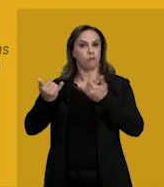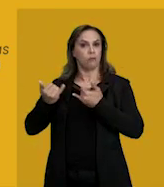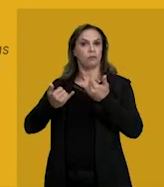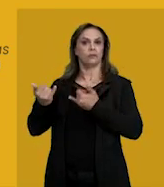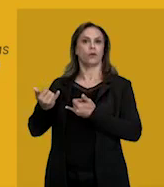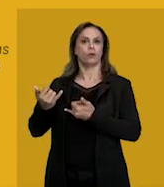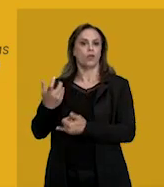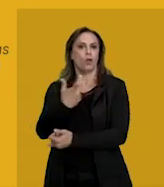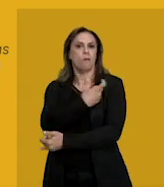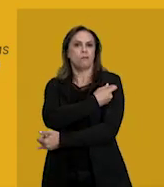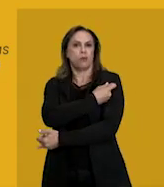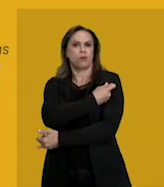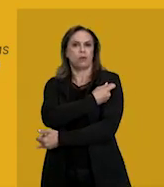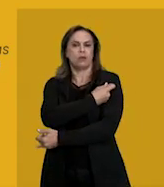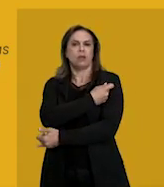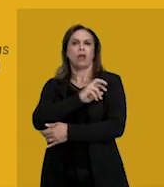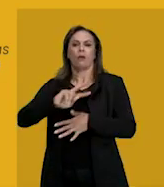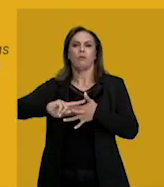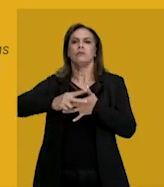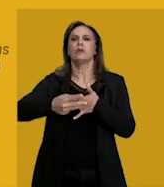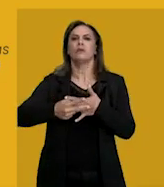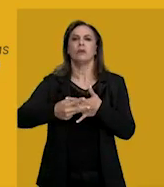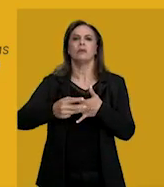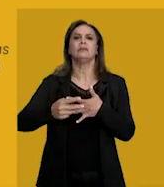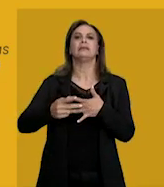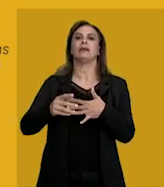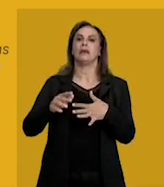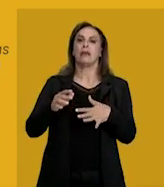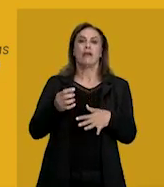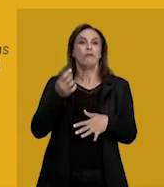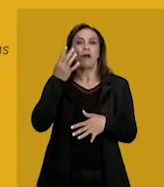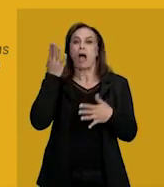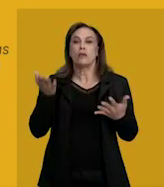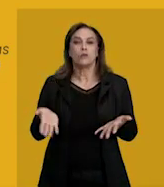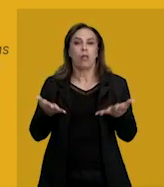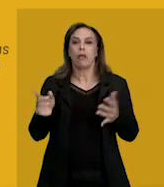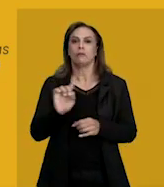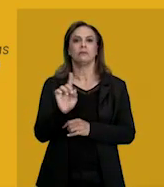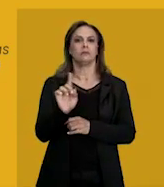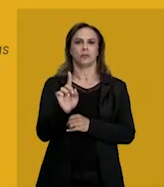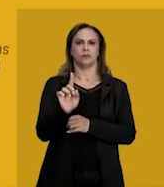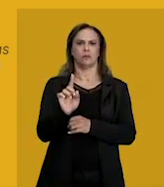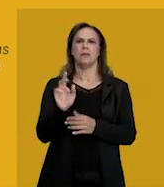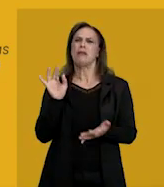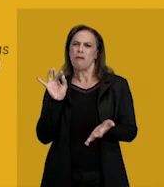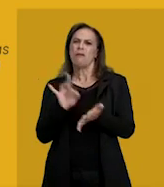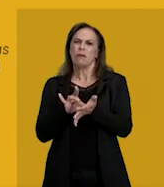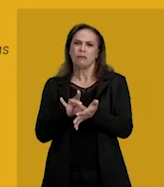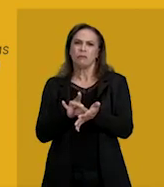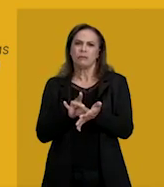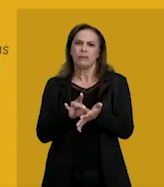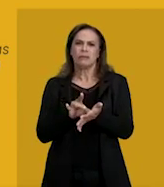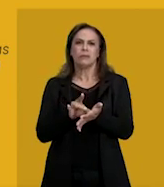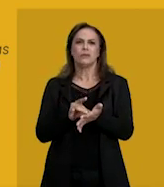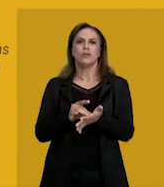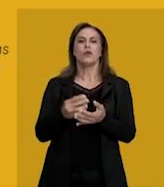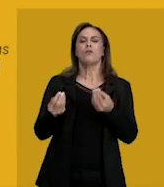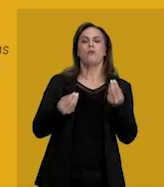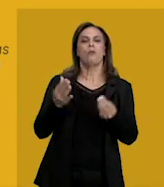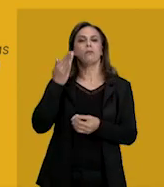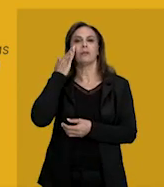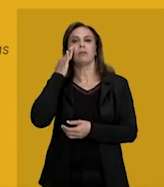Mas será que as vacinas causam mesmo esta quantidade de reações adversas? Como podemos entender melhor